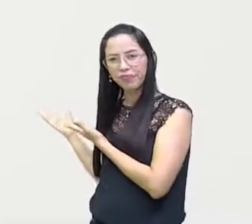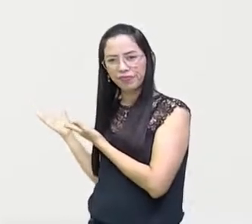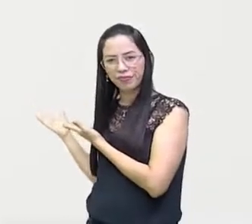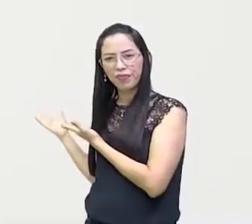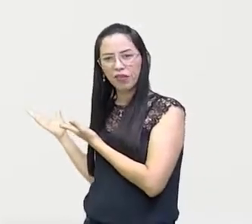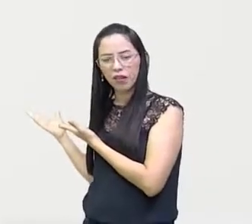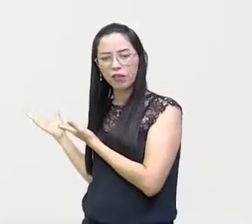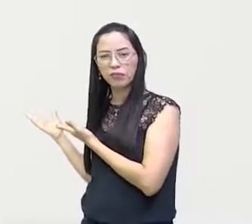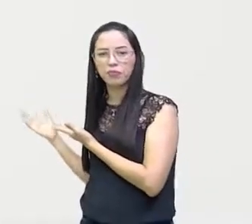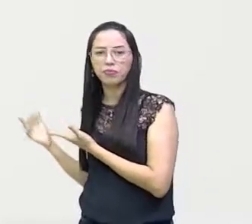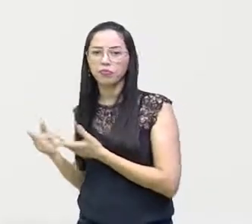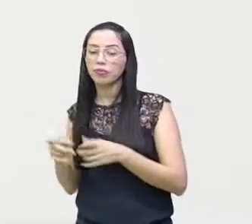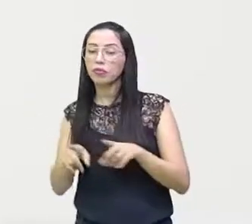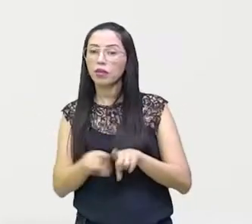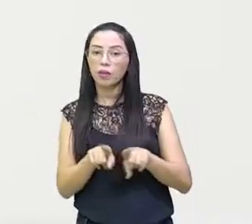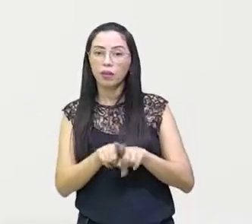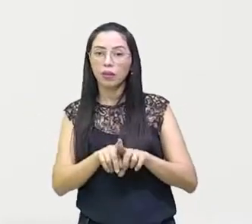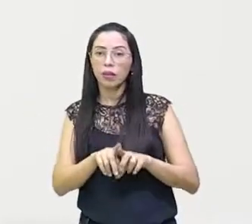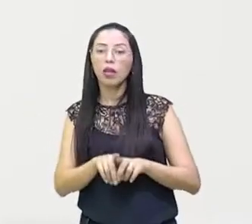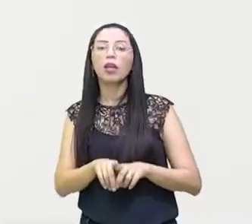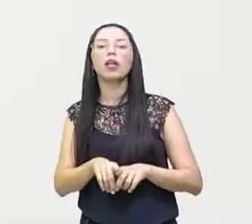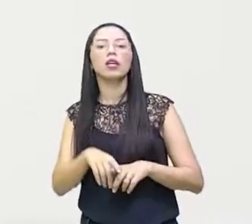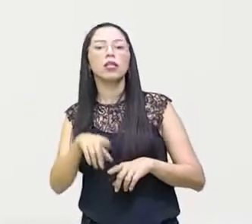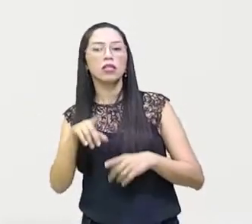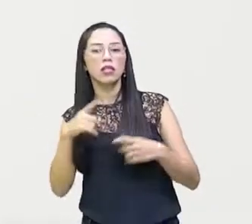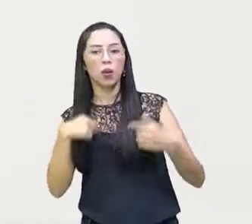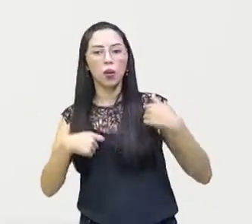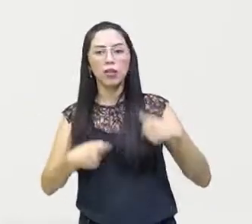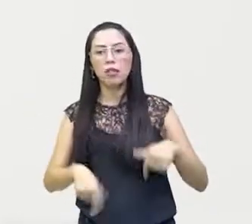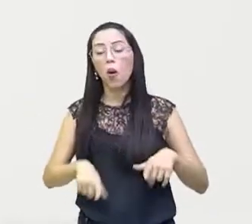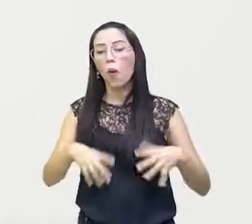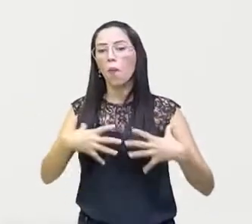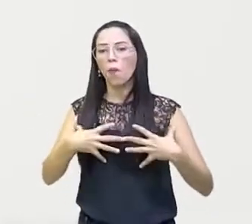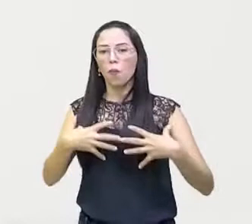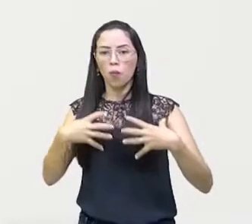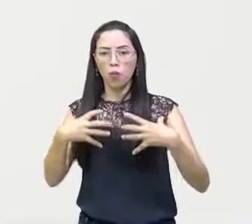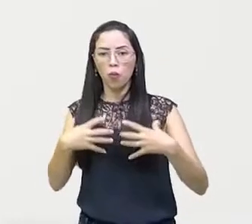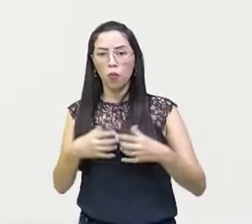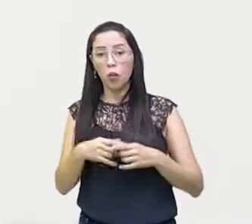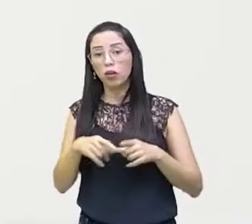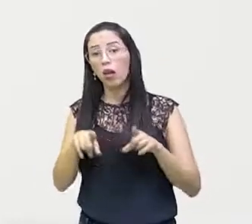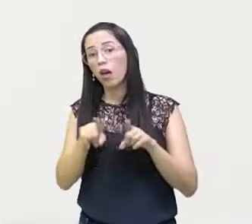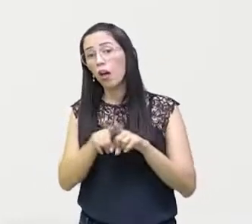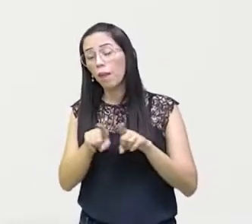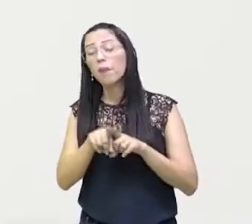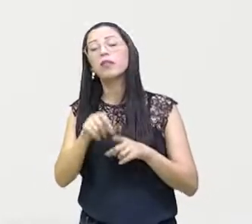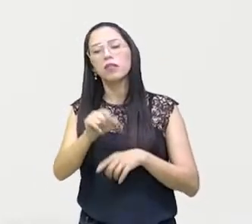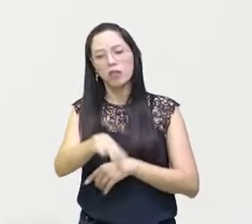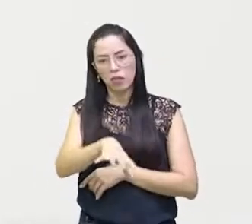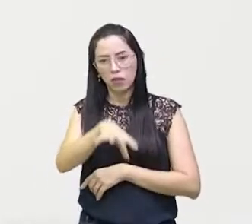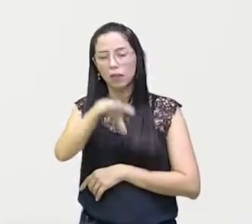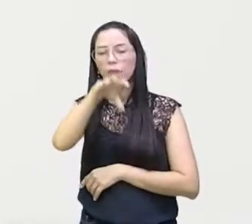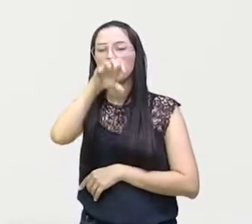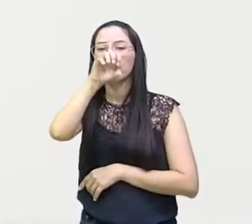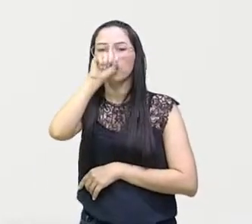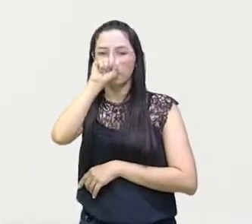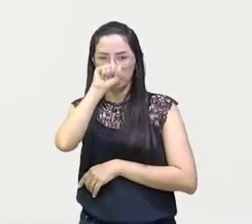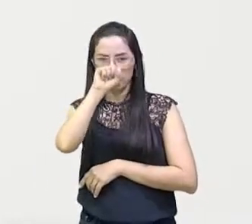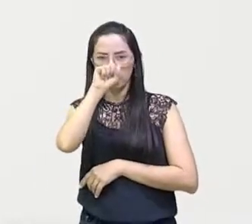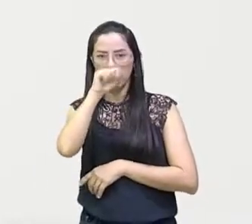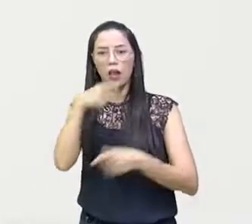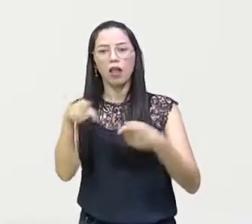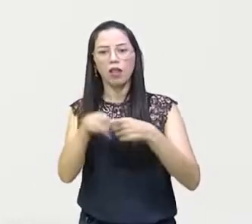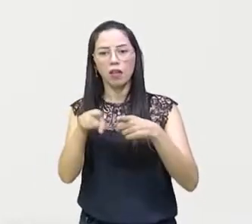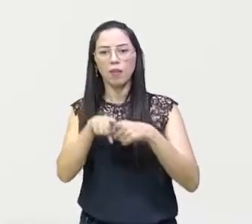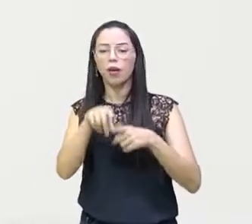uma circulação sistêmica, como nós podemos ver aqui na imagem. Eles precisam do oxigênio e liberar o gás carbônico, como